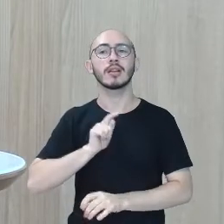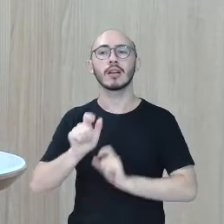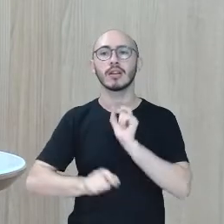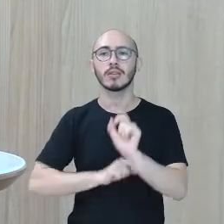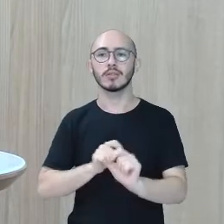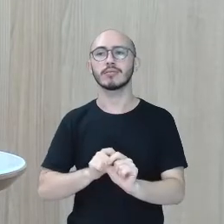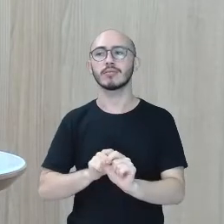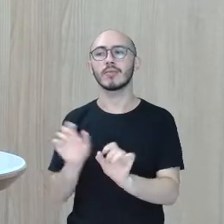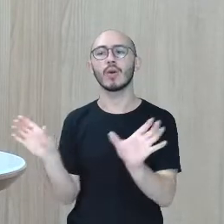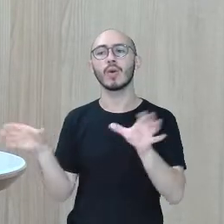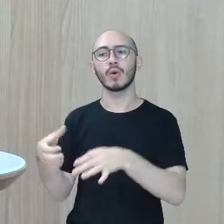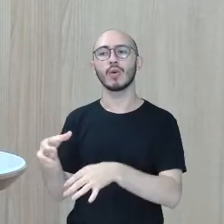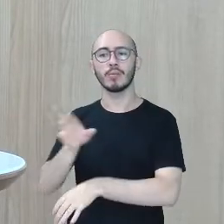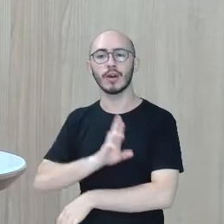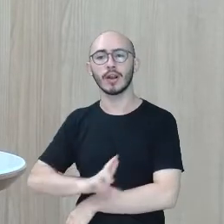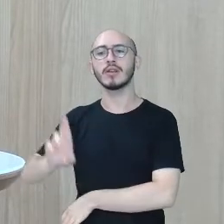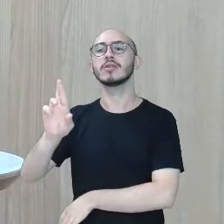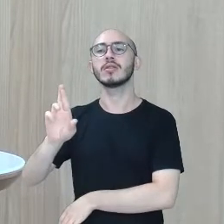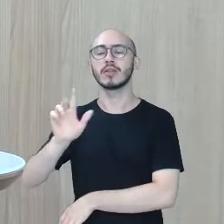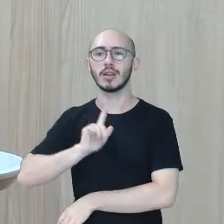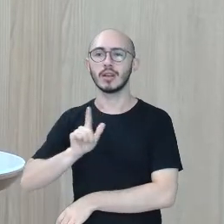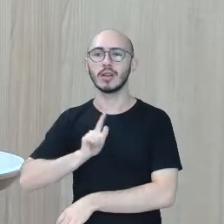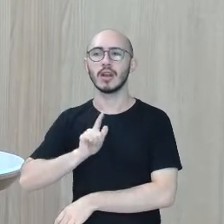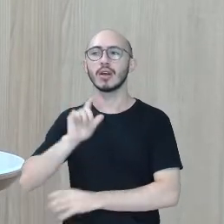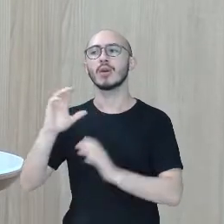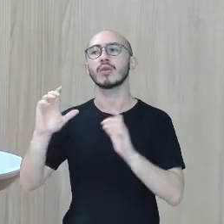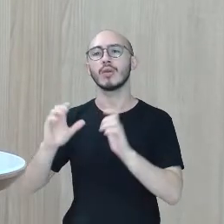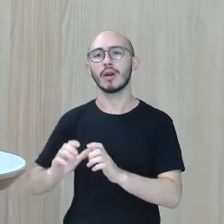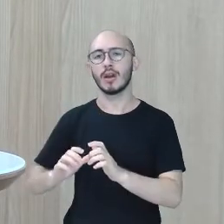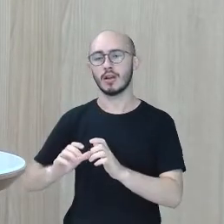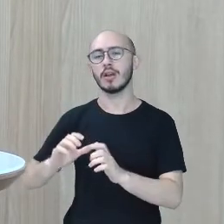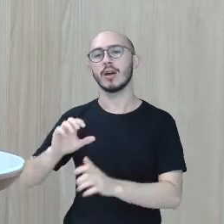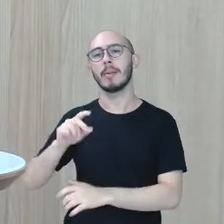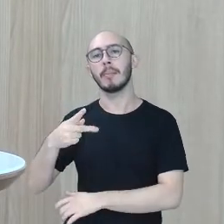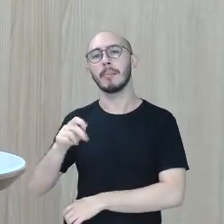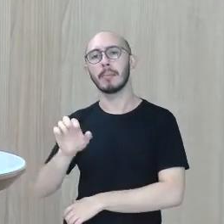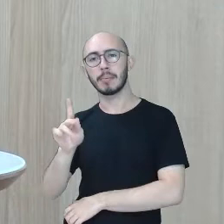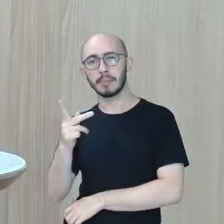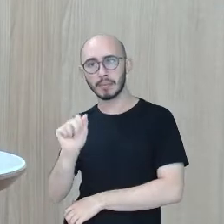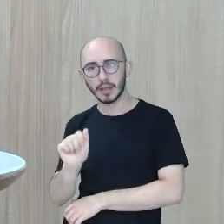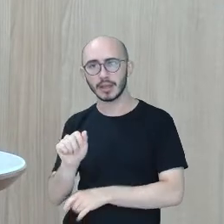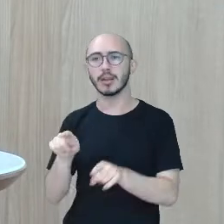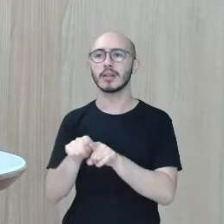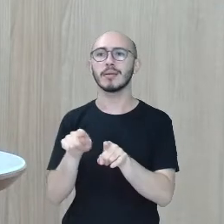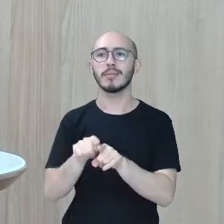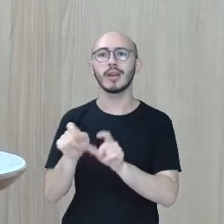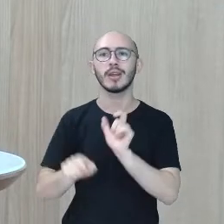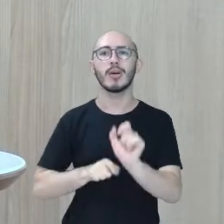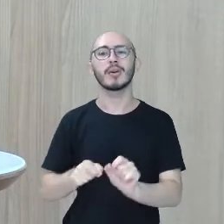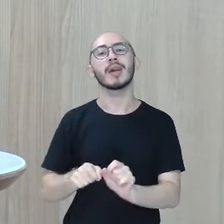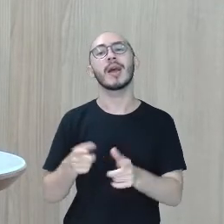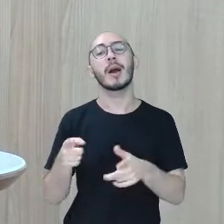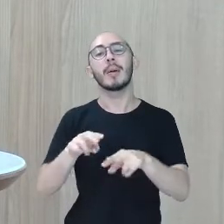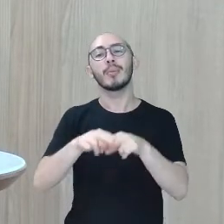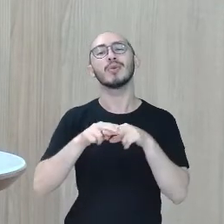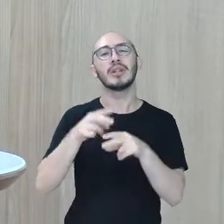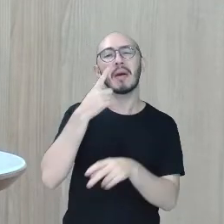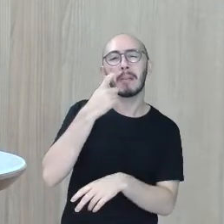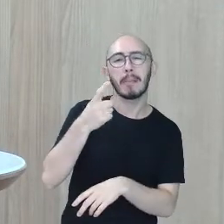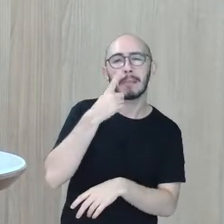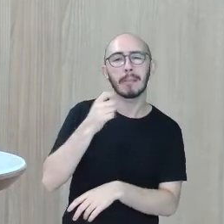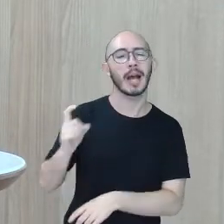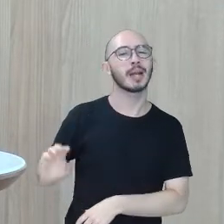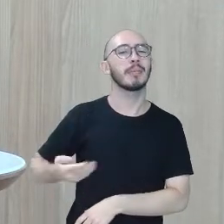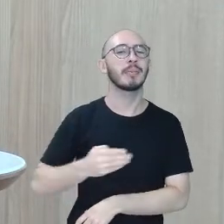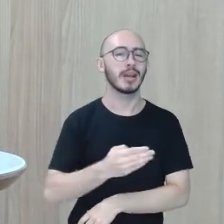os religiosos ali do convento ali da Penha, que fica bem próximo ao mercado de São José, ponta do cheiro do mercado do peixe e tal. Então, foi uma